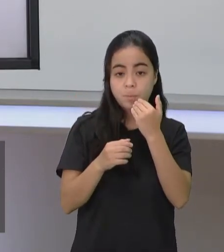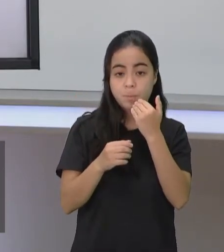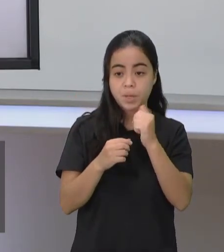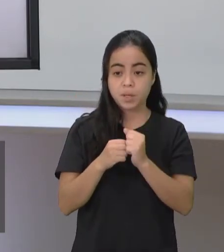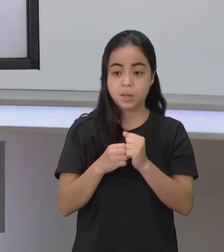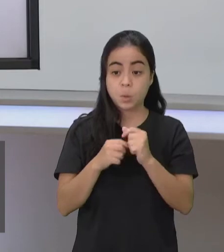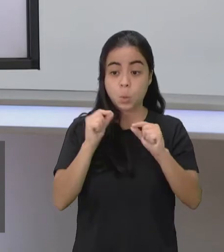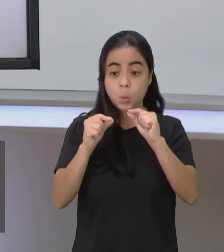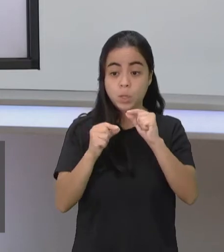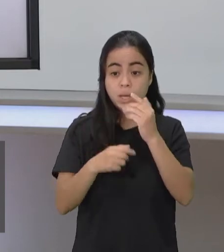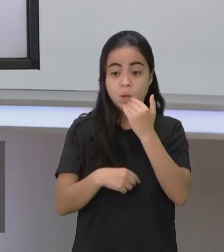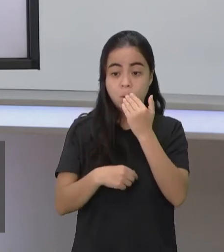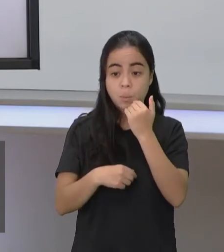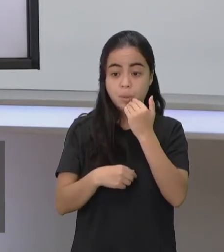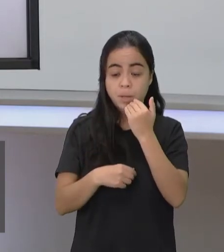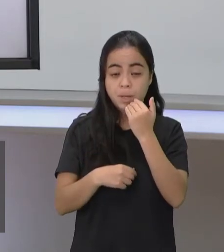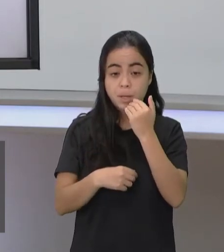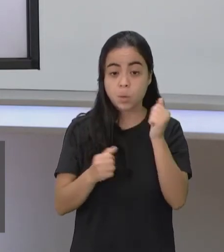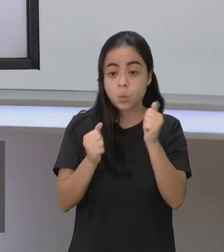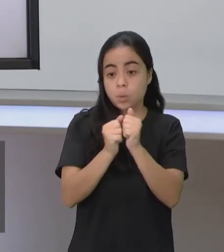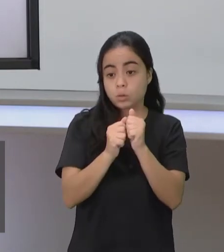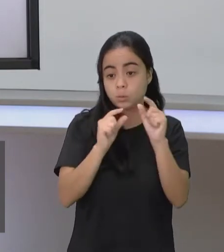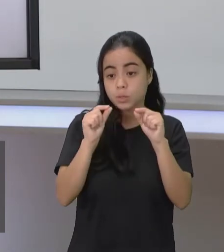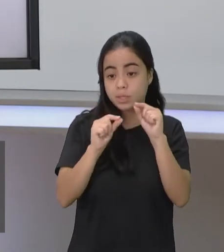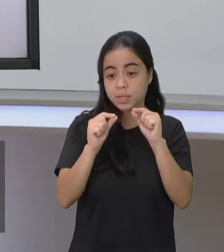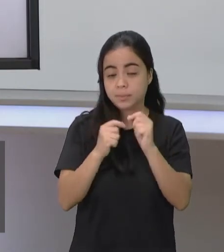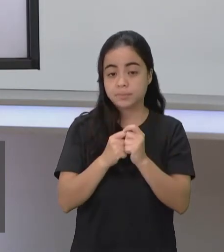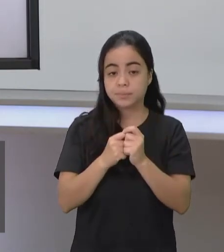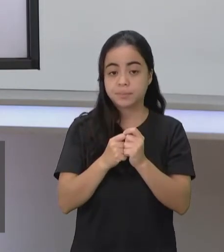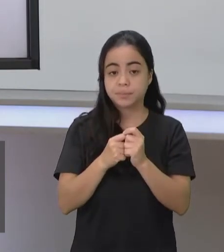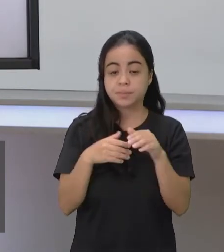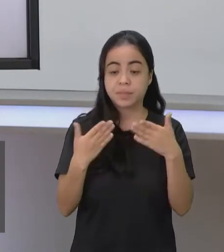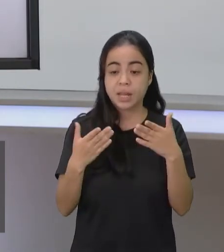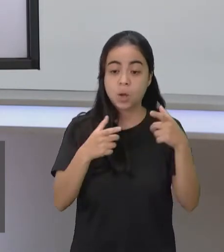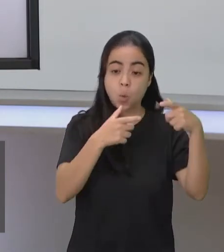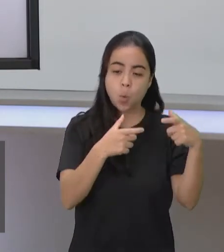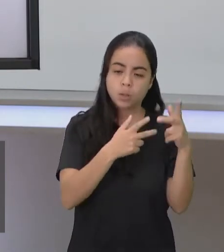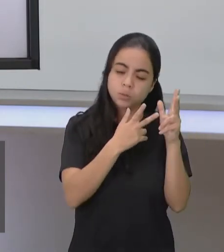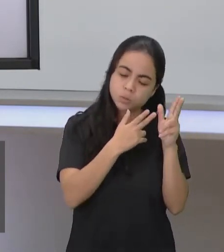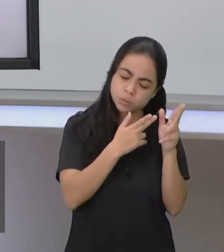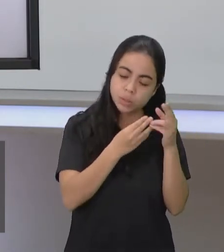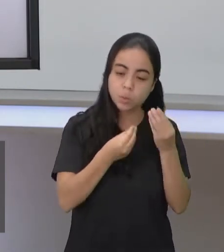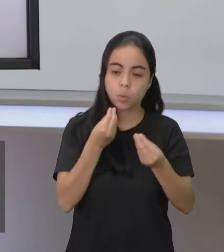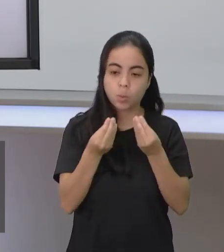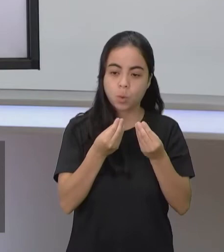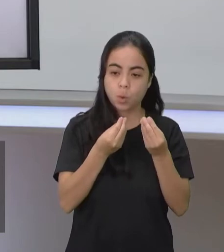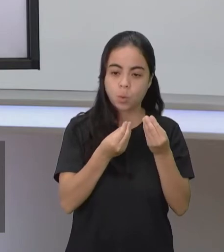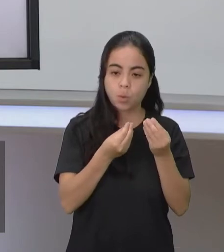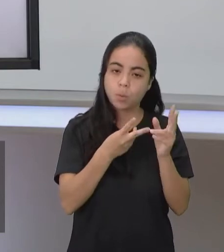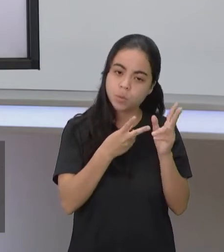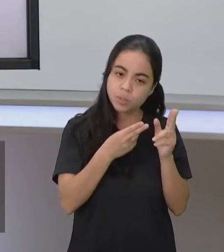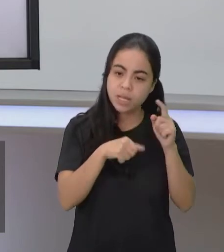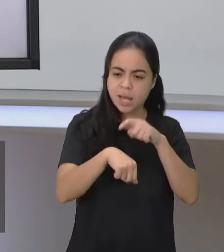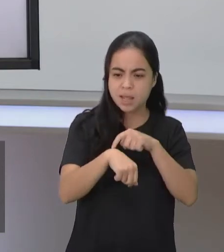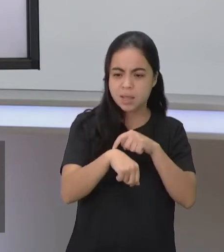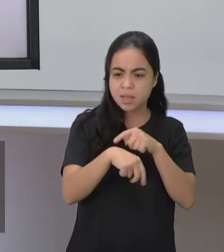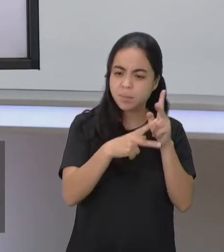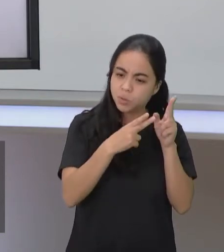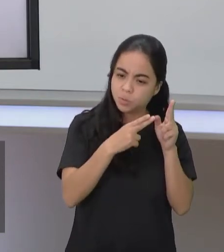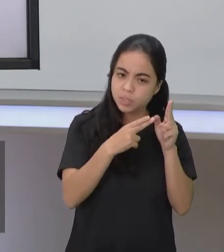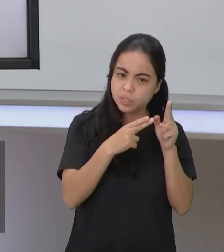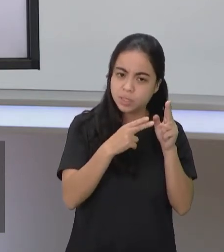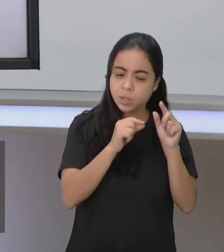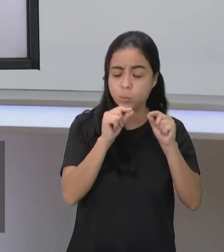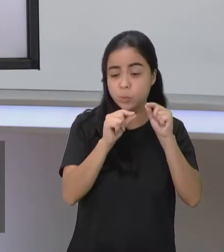quem eu vou comer. Né? Se eu for pensar em dormir, é a mesma coisa. Onde eu vou dormir, como eu vou dormir, por quanto tempo eu vou dormir e com quem